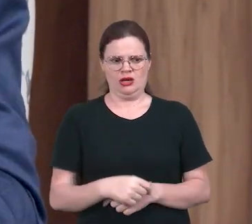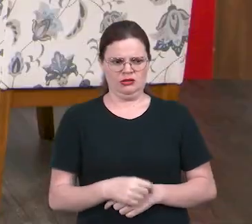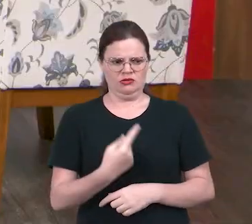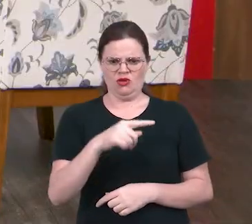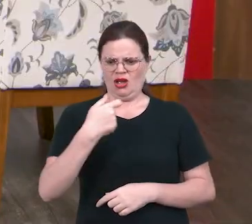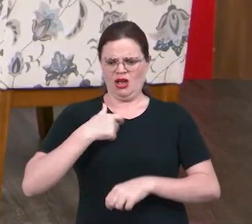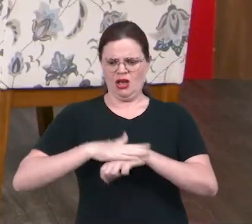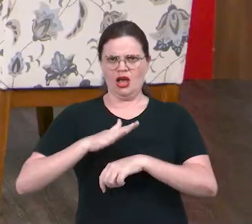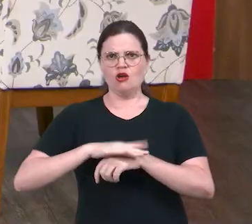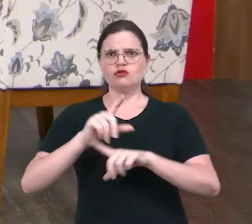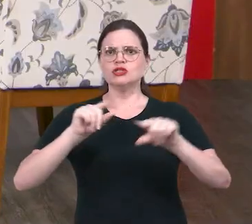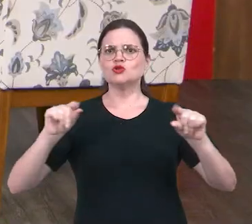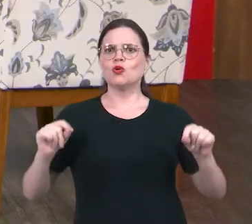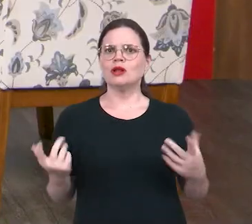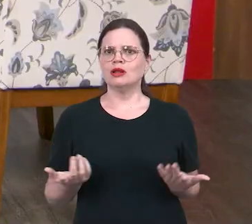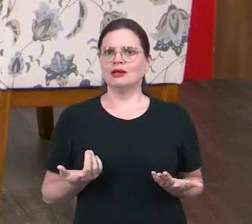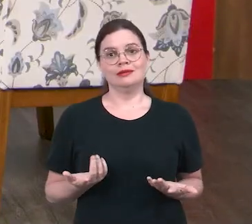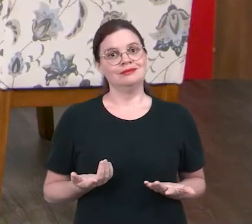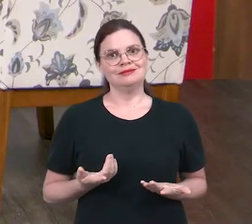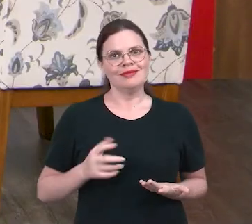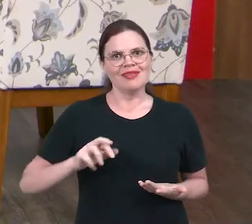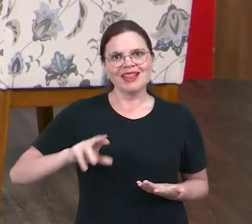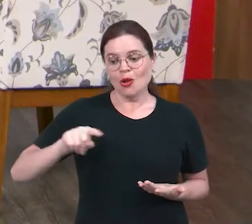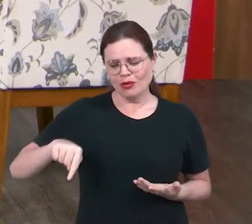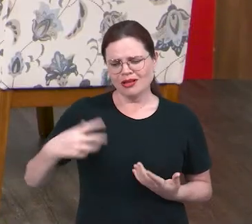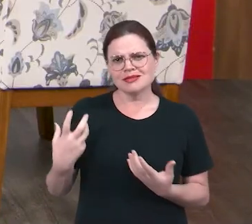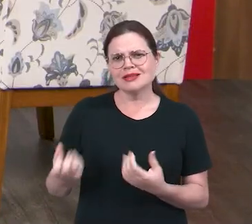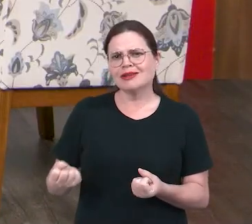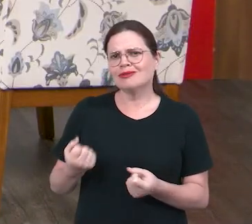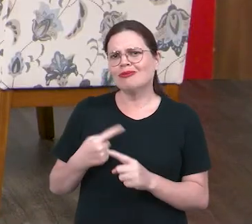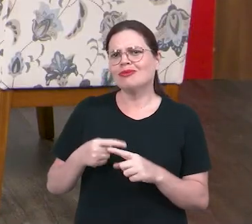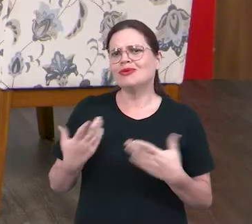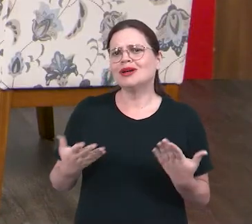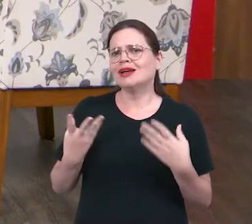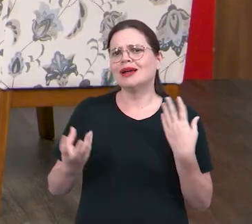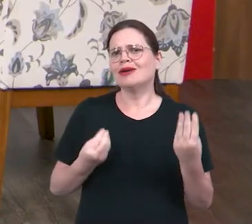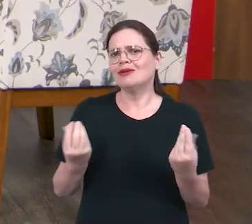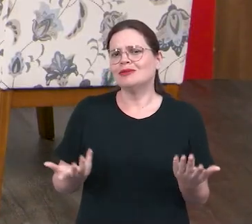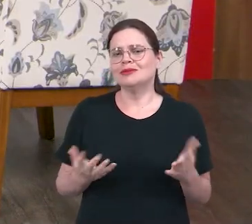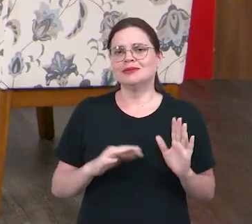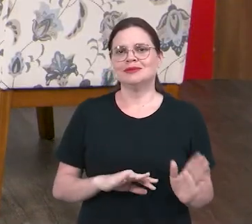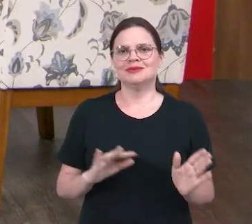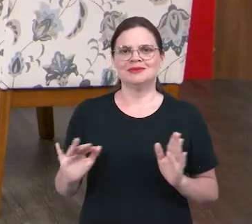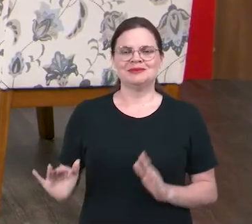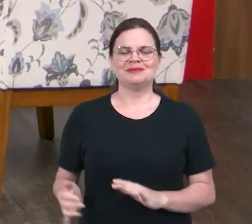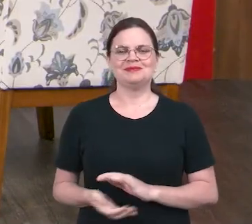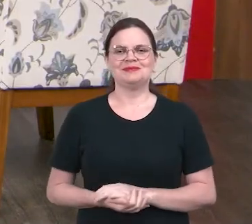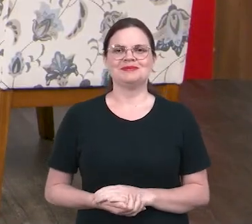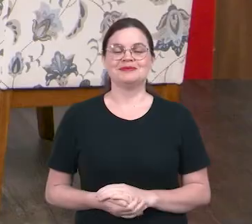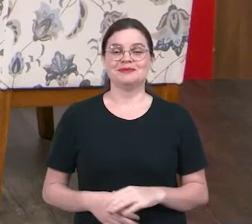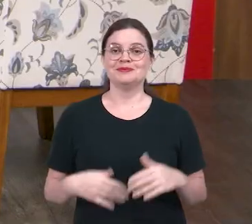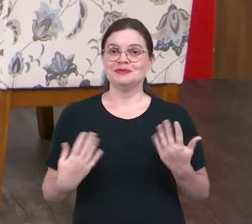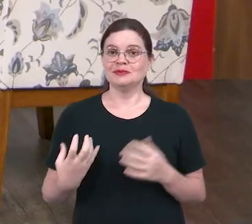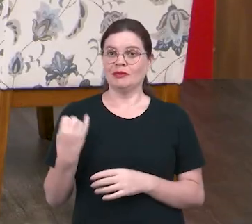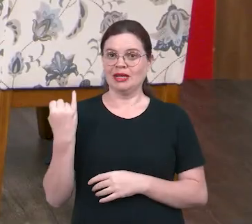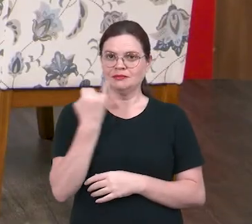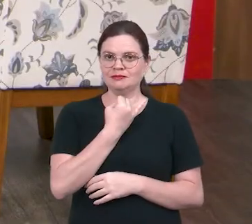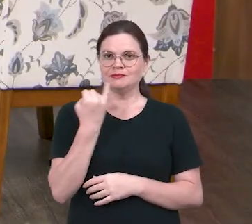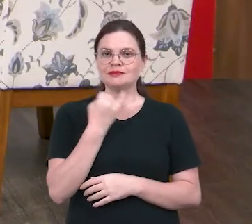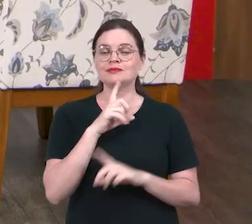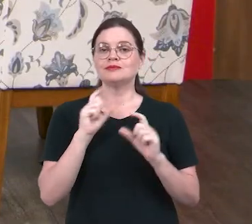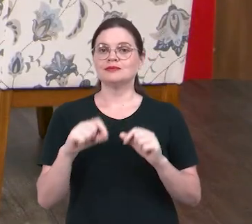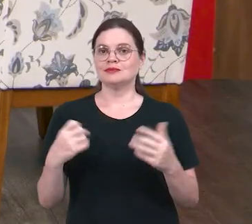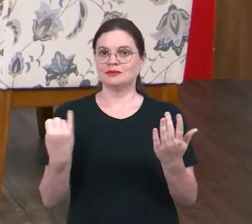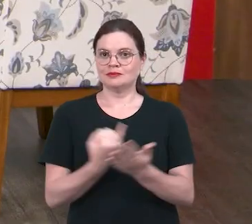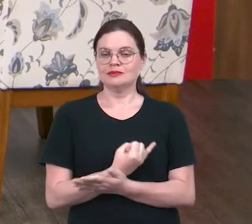Eu quero mulher daqui mesmo. Eu vou escolher. Eu vou escolher. Como é que foi isso? Como é que você entende isso? Então, na verdade, Isaac ele